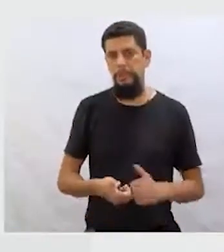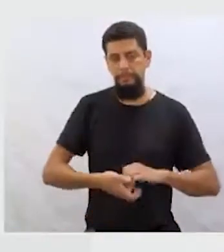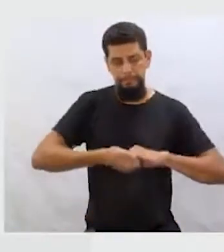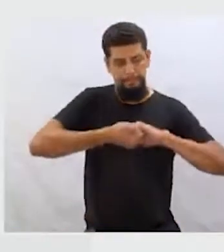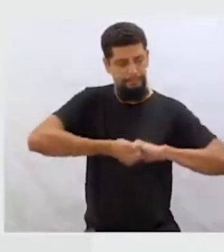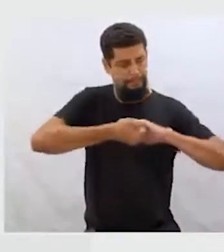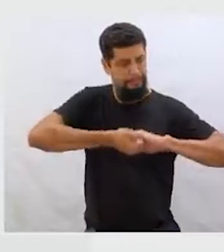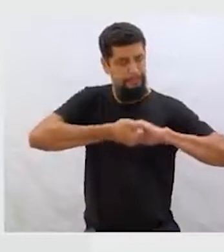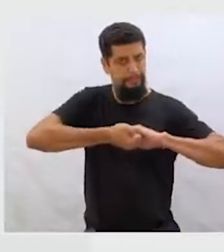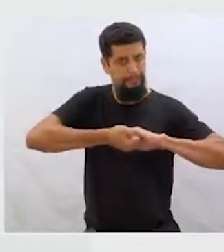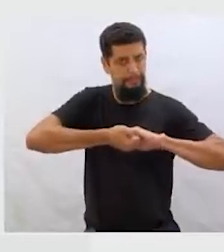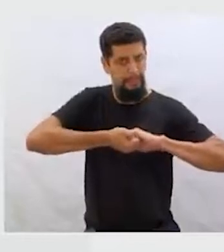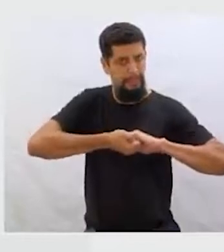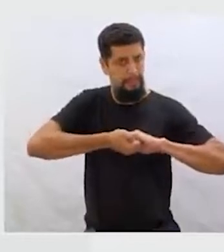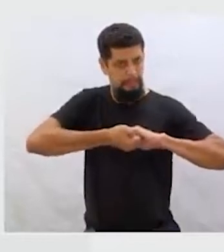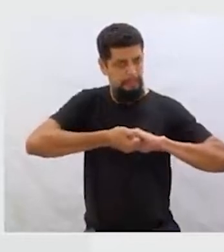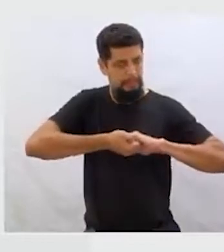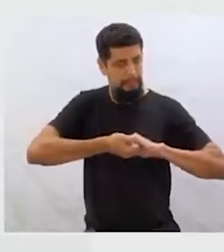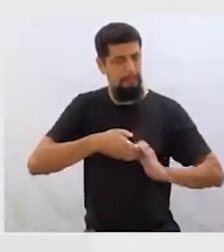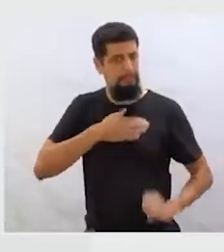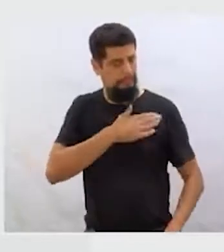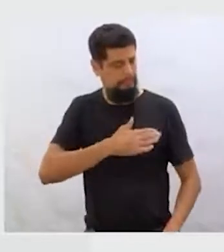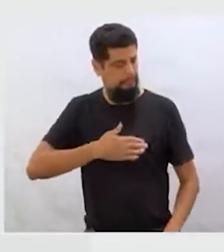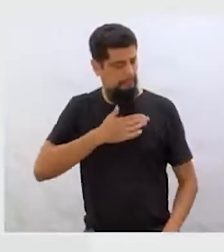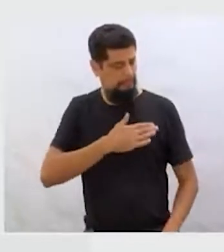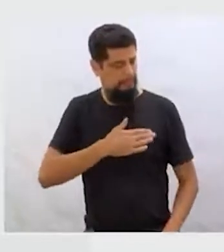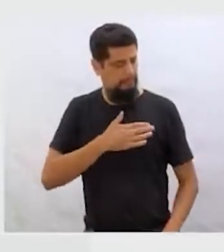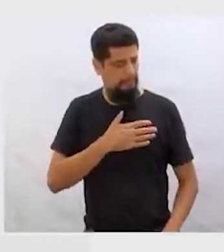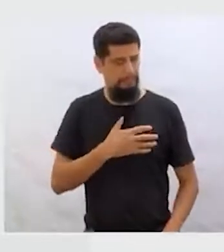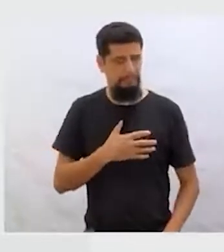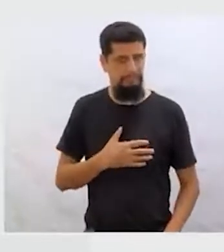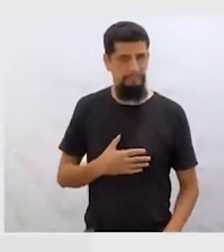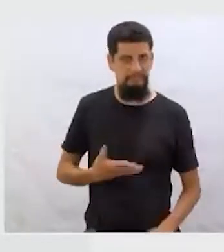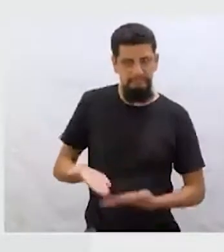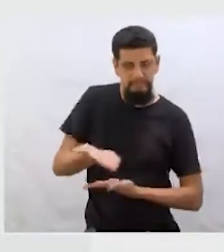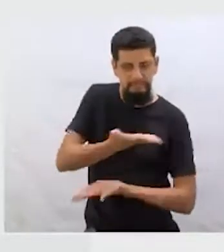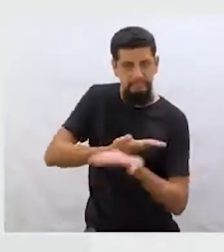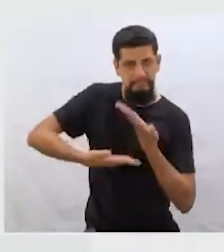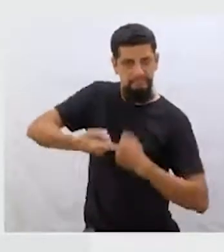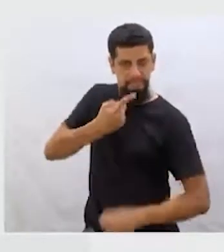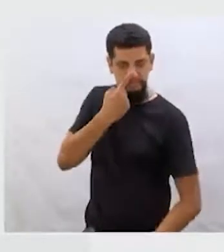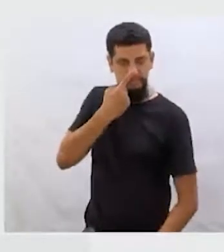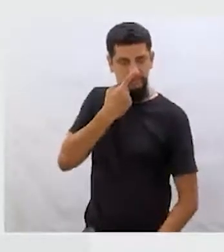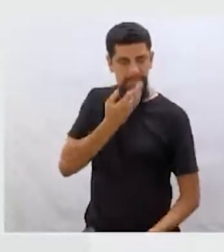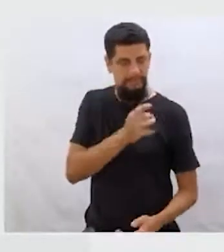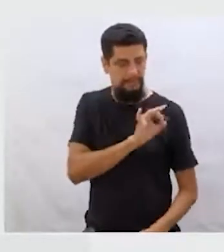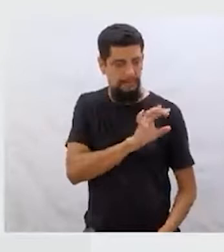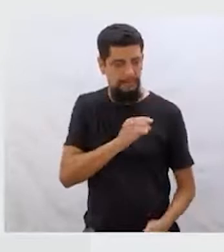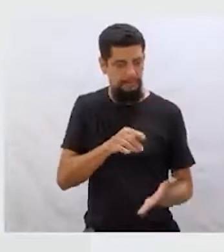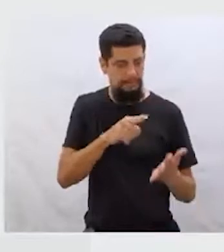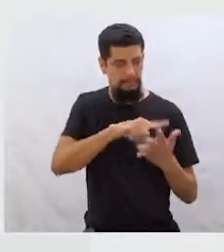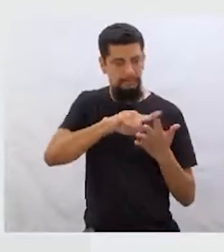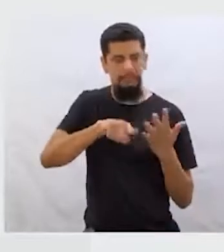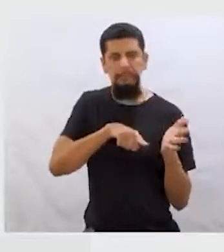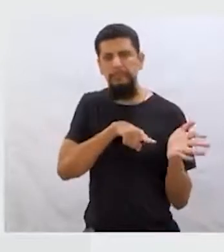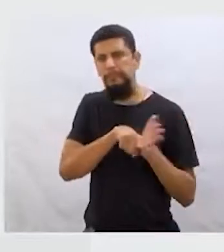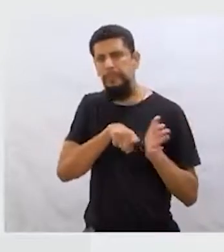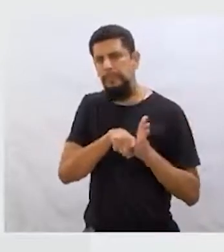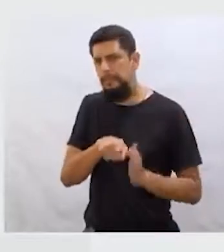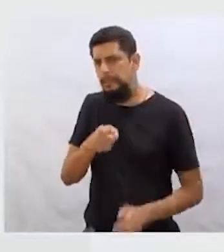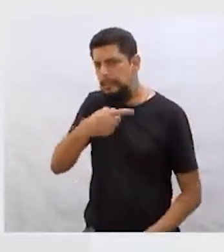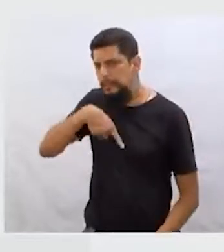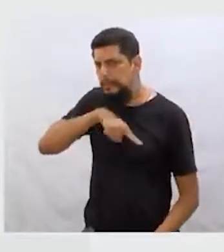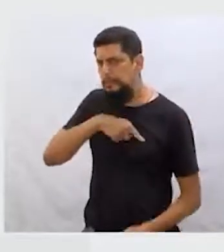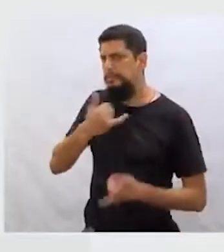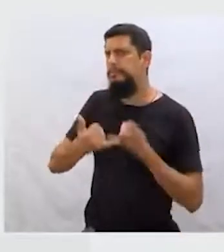Muito prazer, disseram todos, logo, logo se enturmando, cada um se perguntando, nós